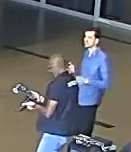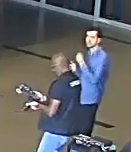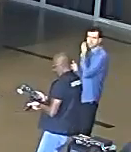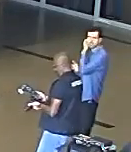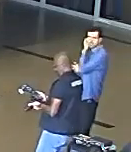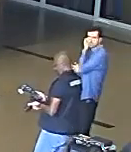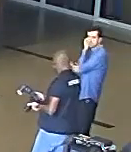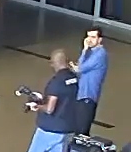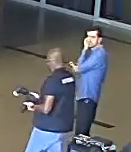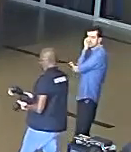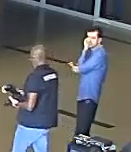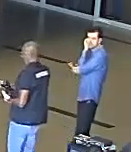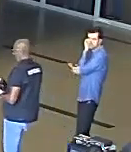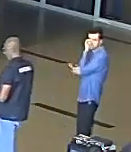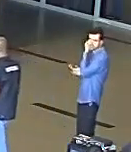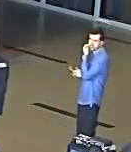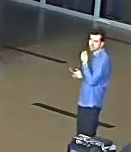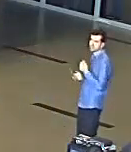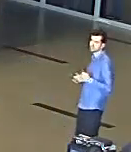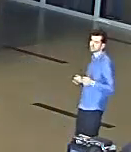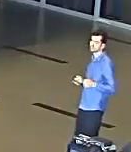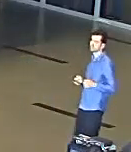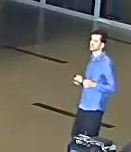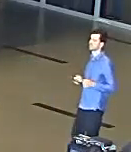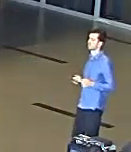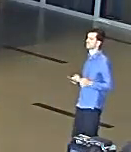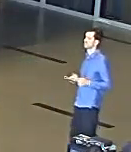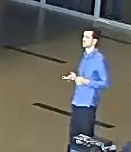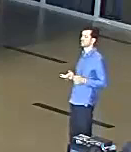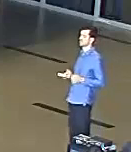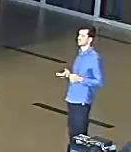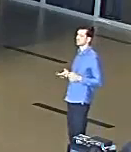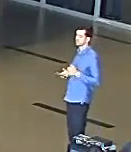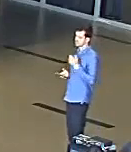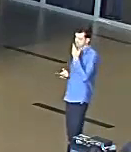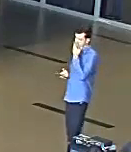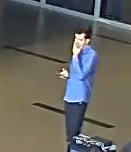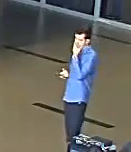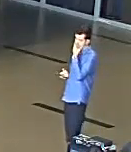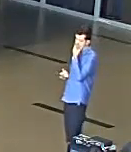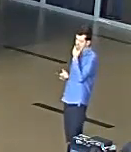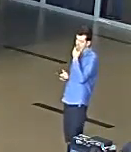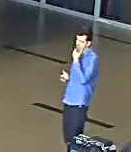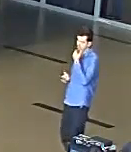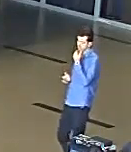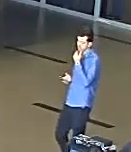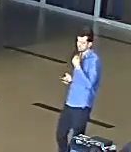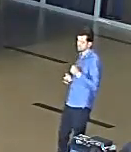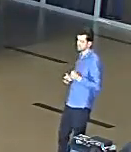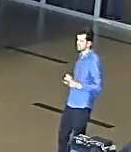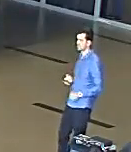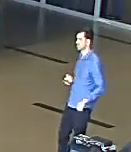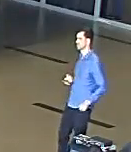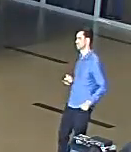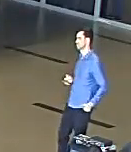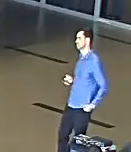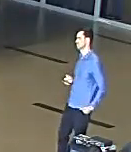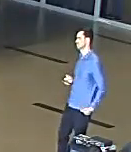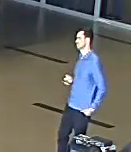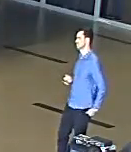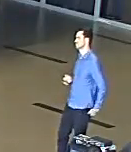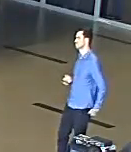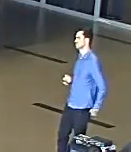ônibus executivo Eu lamento e só queria o presidente já que está esgotando o tempo né Eh dizer aos